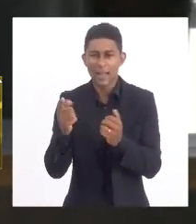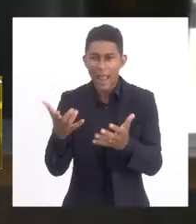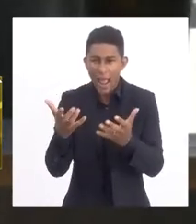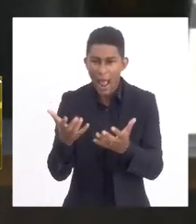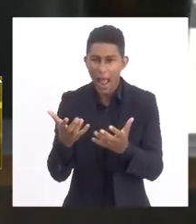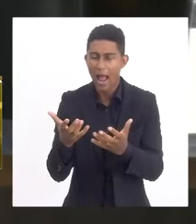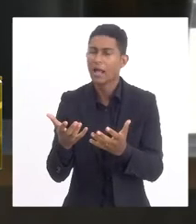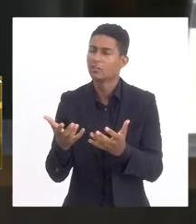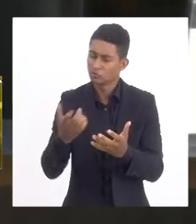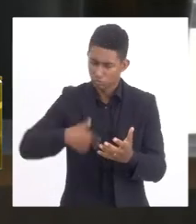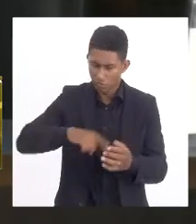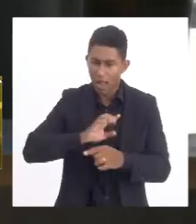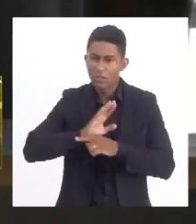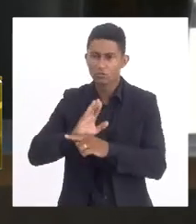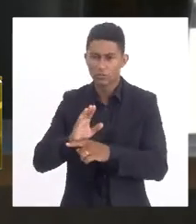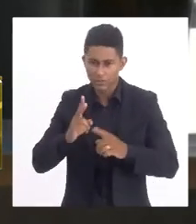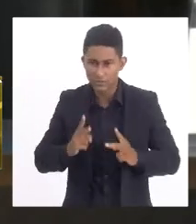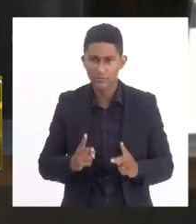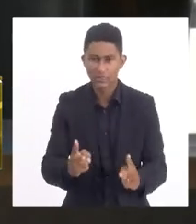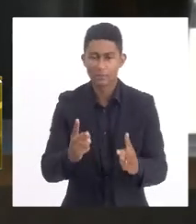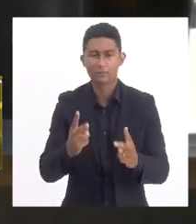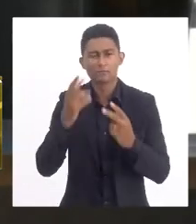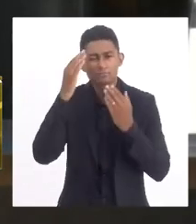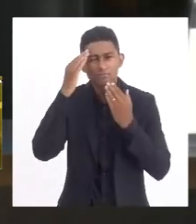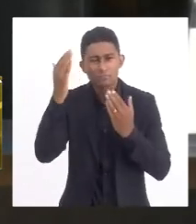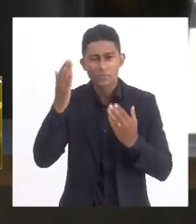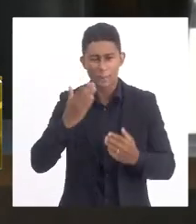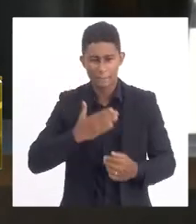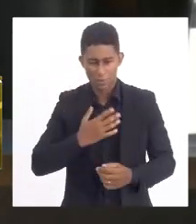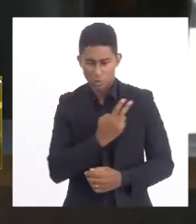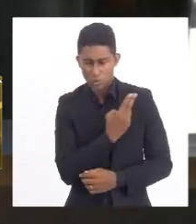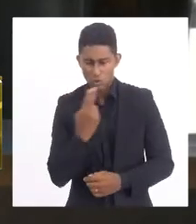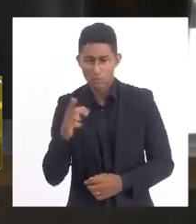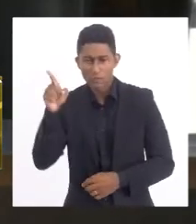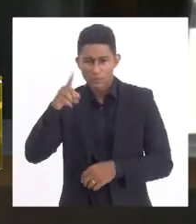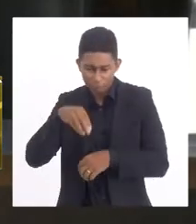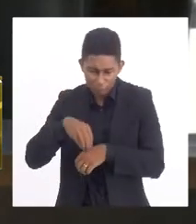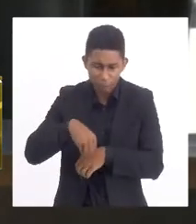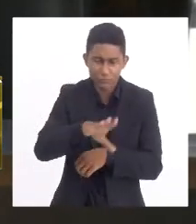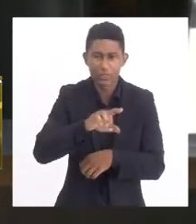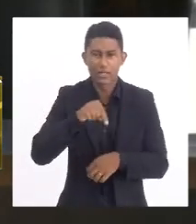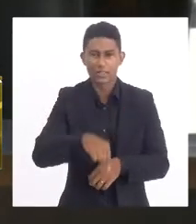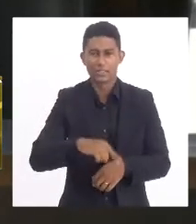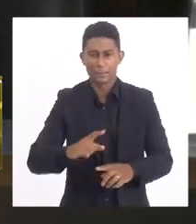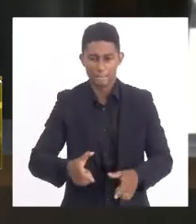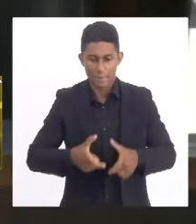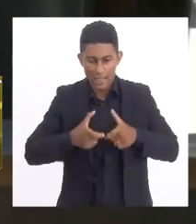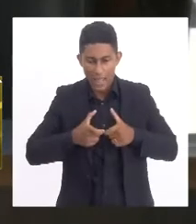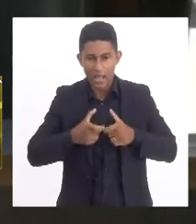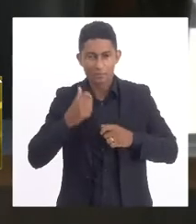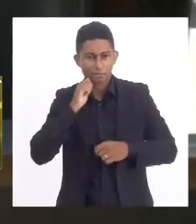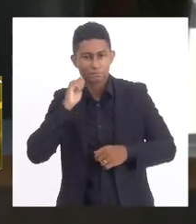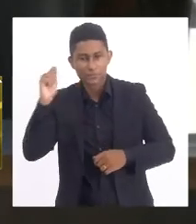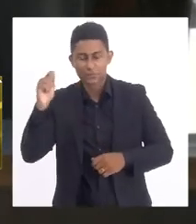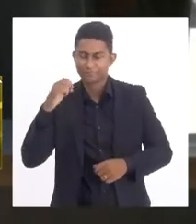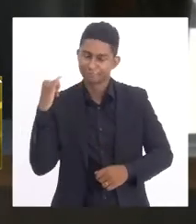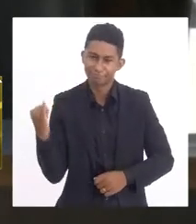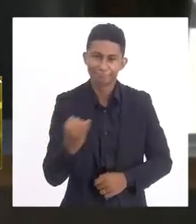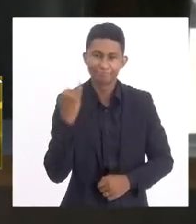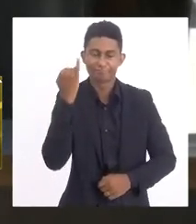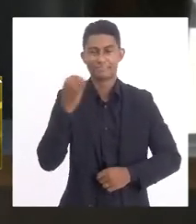for preciso e Muitíssimo obrigado por ter sugerido o meu nome para receber esta medalha Tiradentes tão importantes Eu